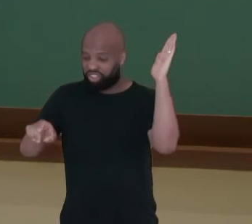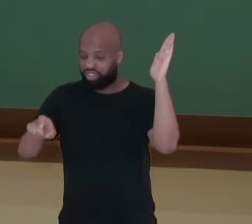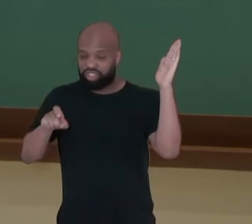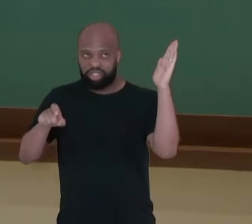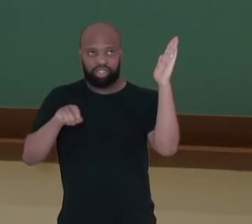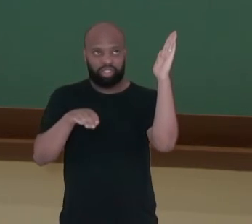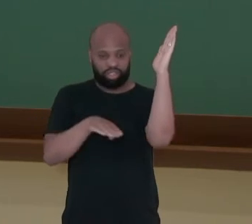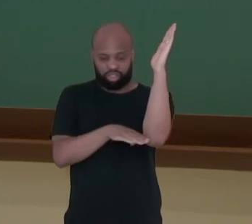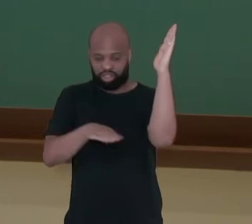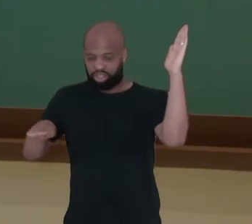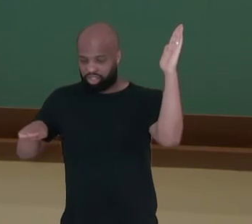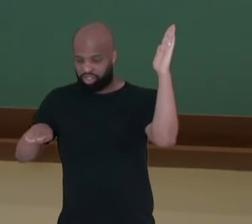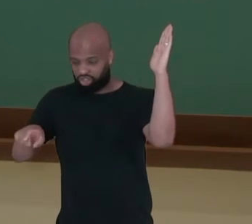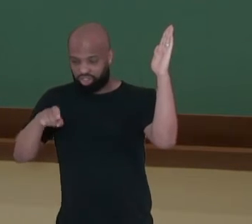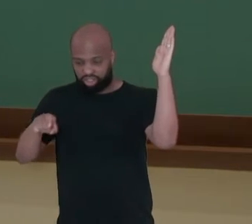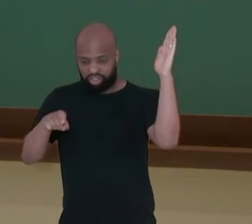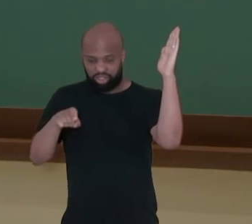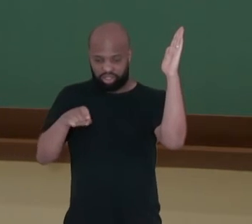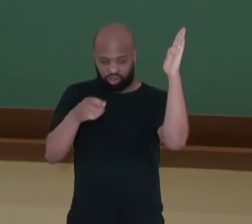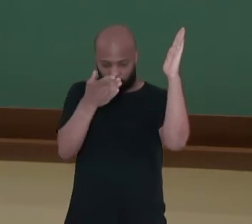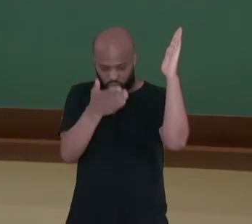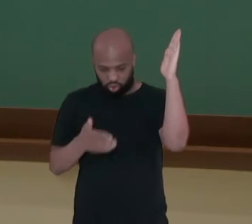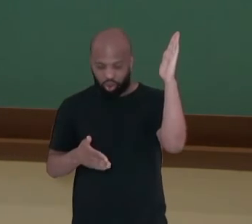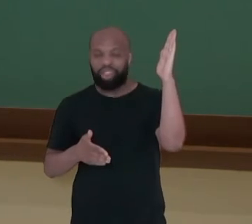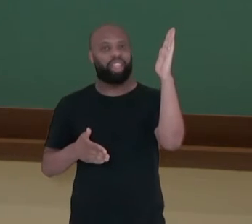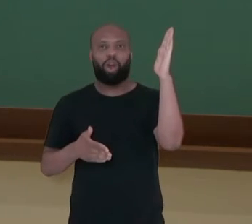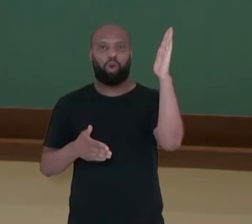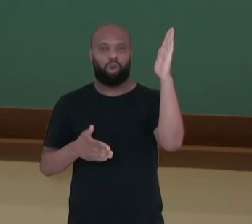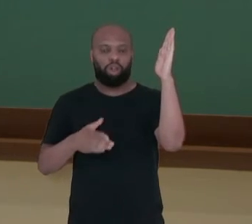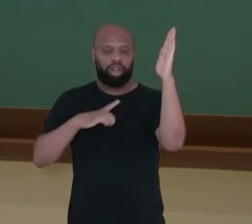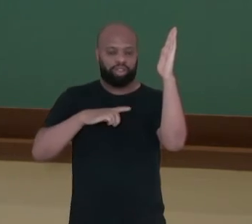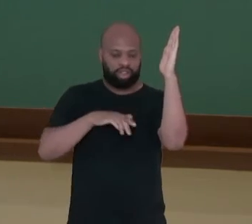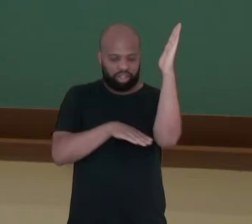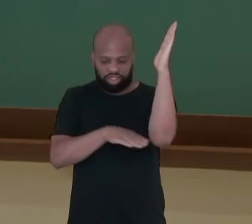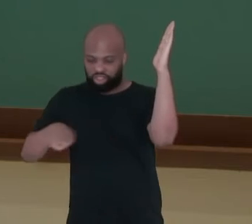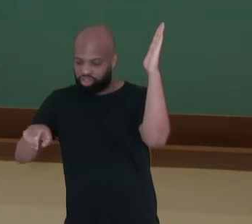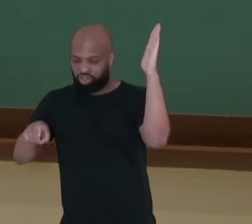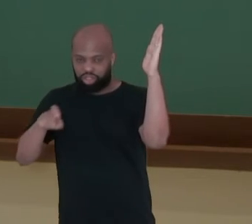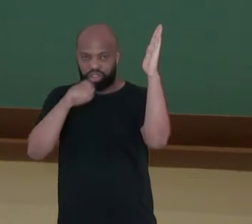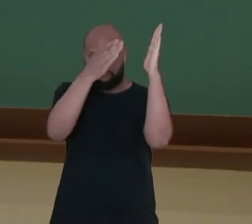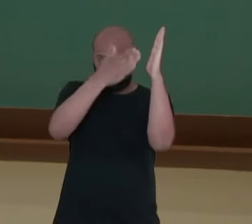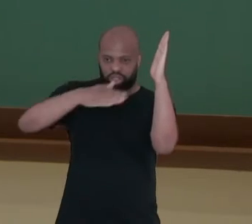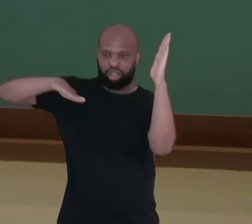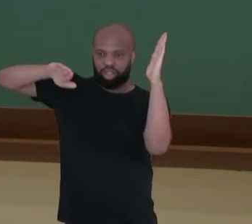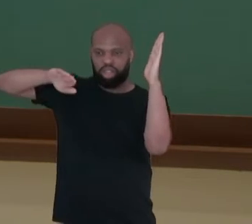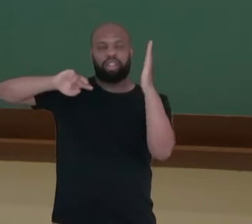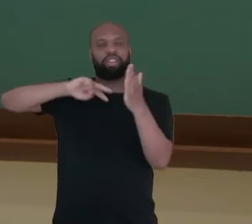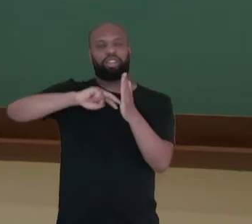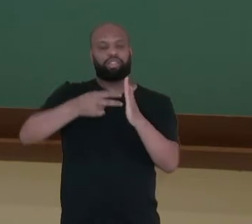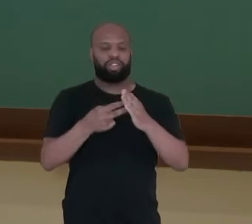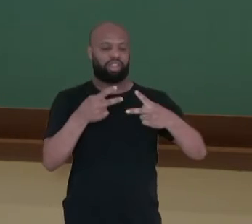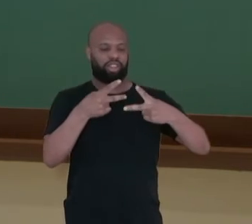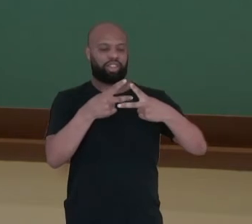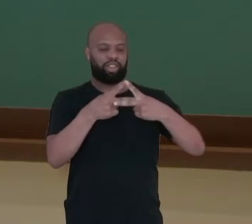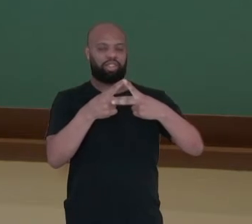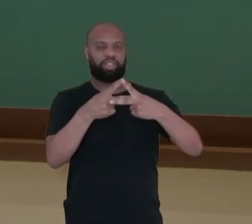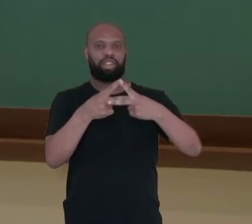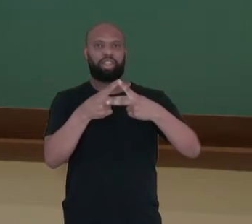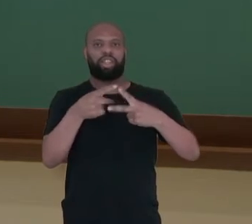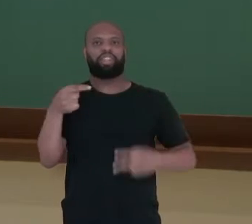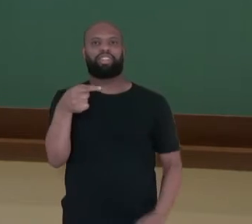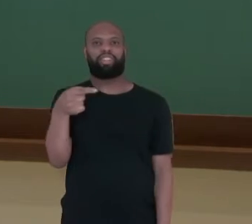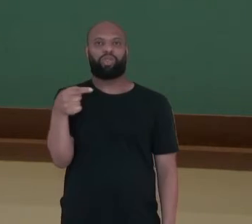eixo x cortou o eixo x? Não, ela está toda para cima. Então, é porque o delta é menor do que o zero,